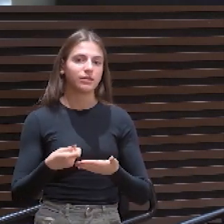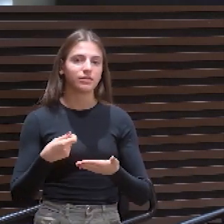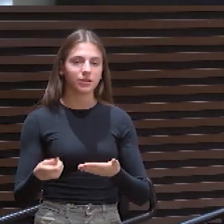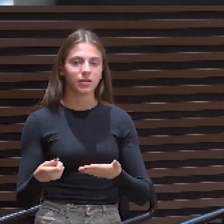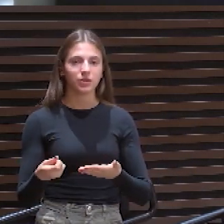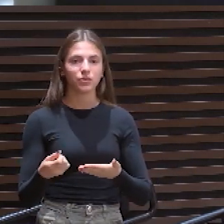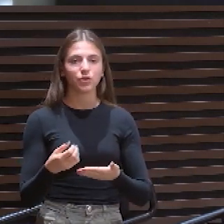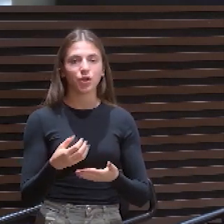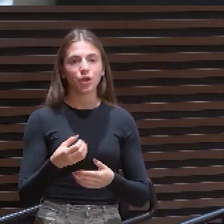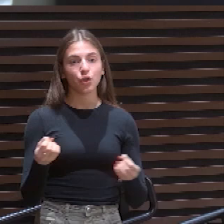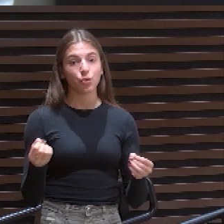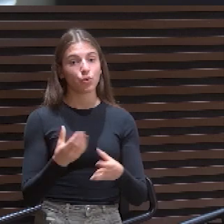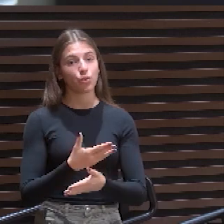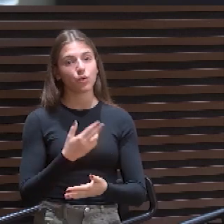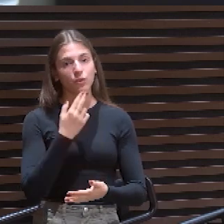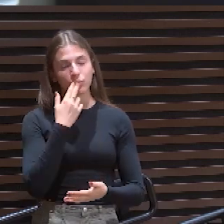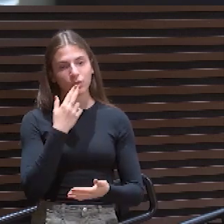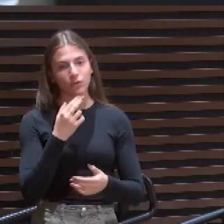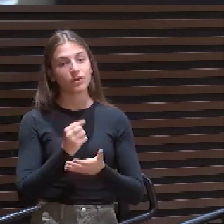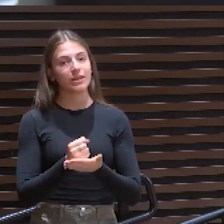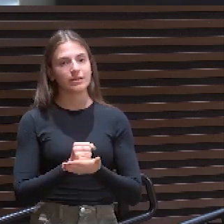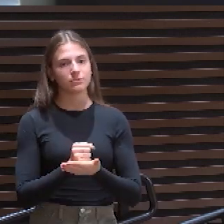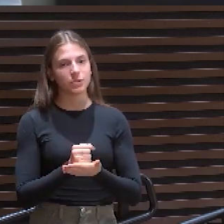Novo Testamento, né?